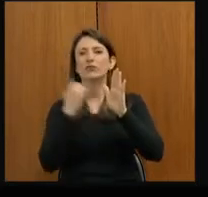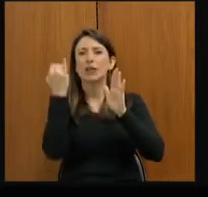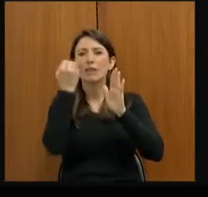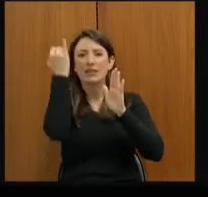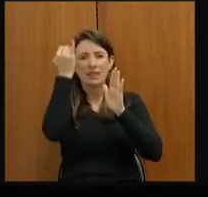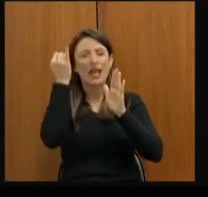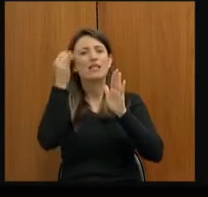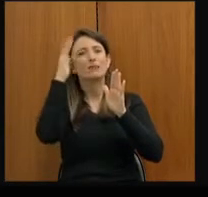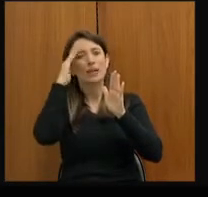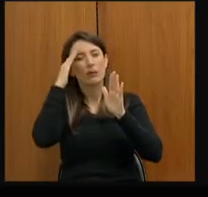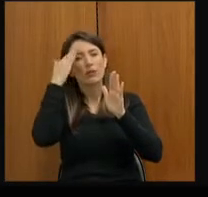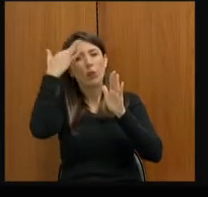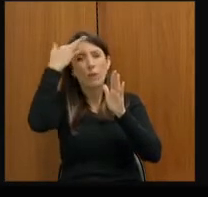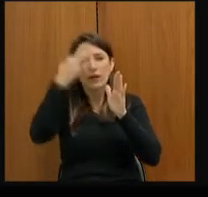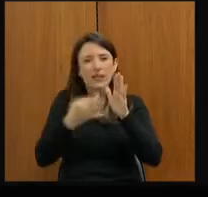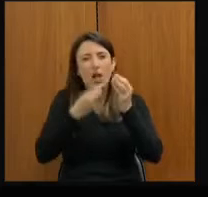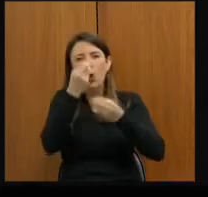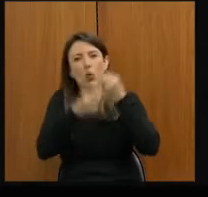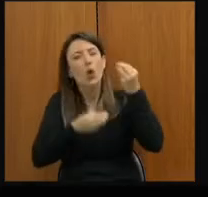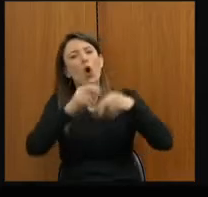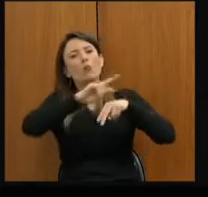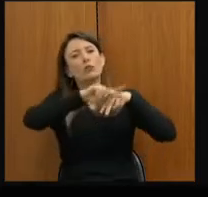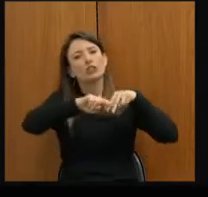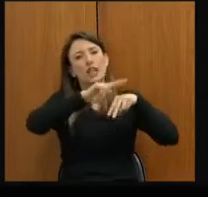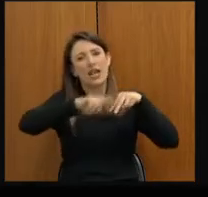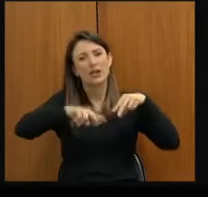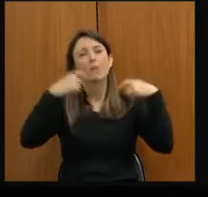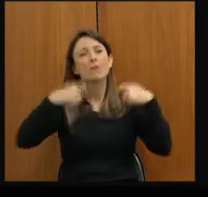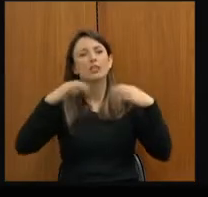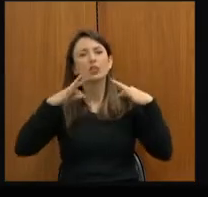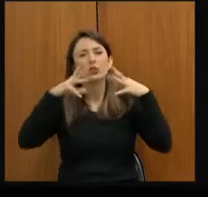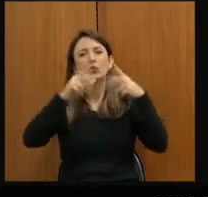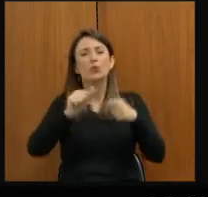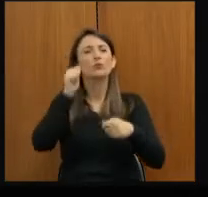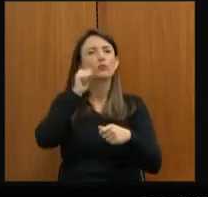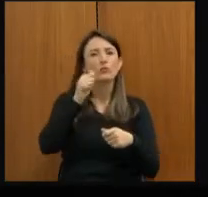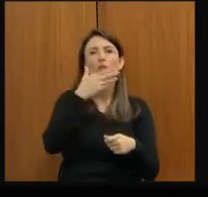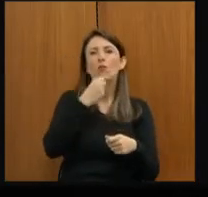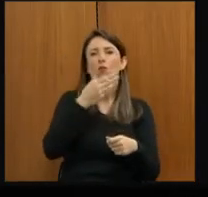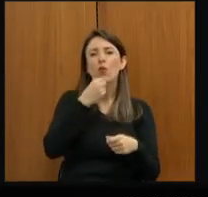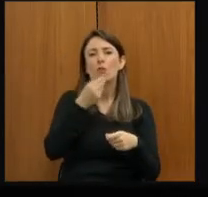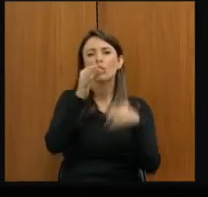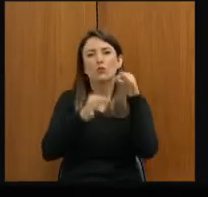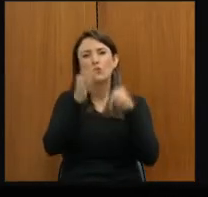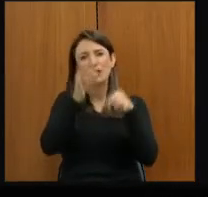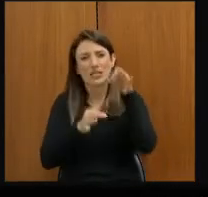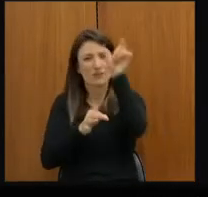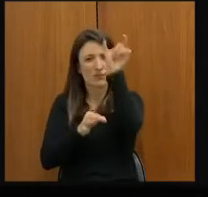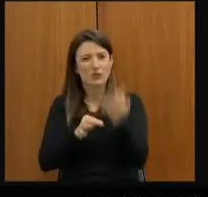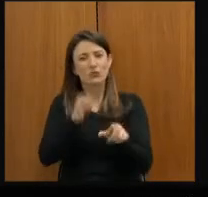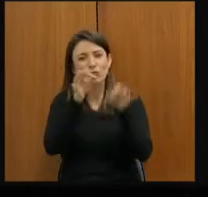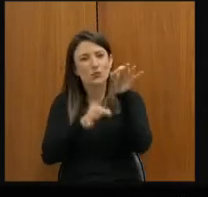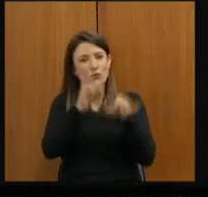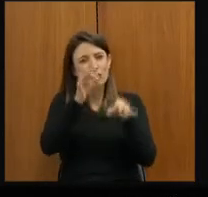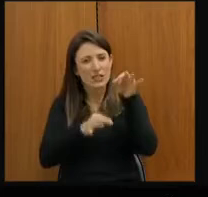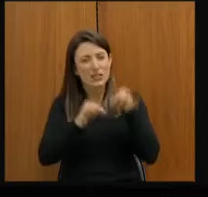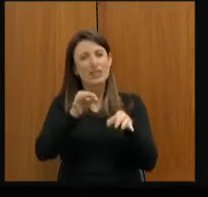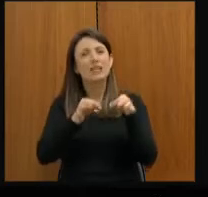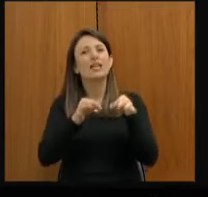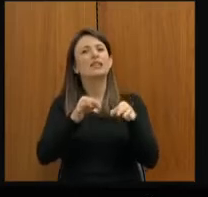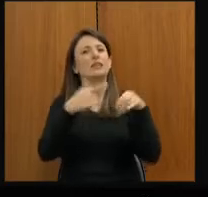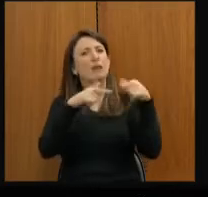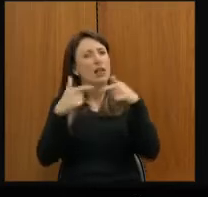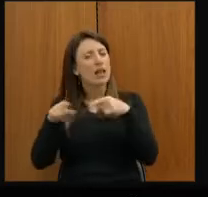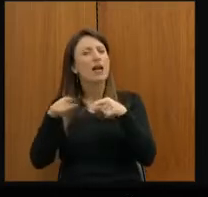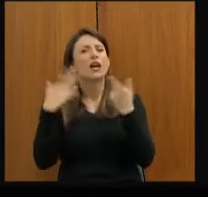gênero de todos os juízes e juízas atualmente exercício ou em juizados bem como